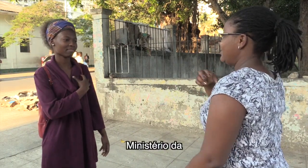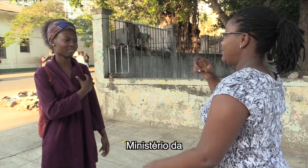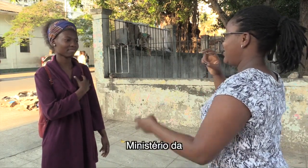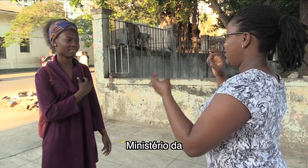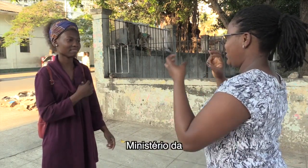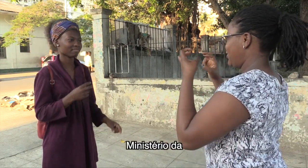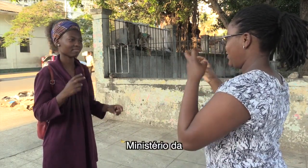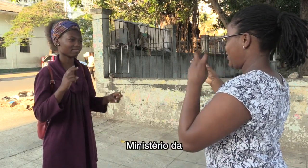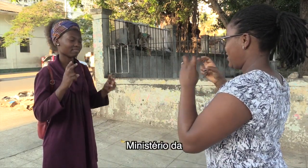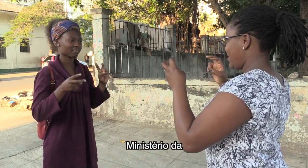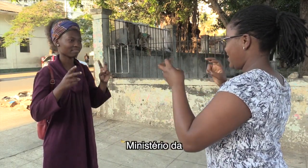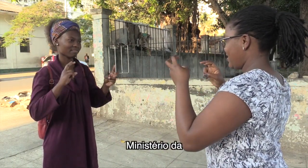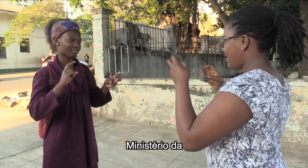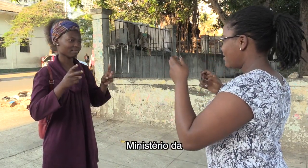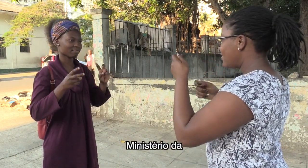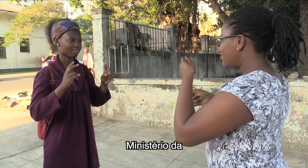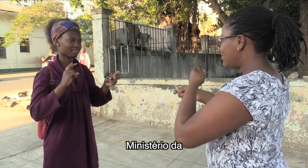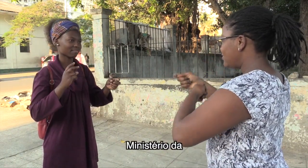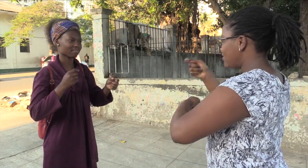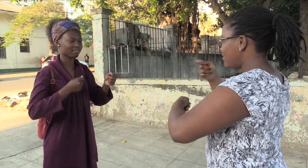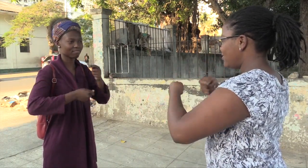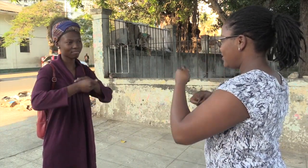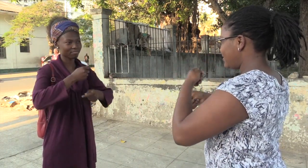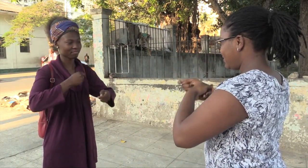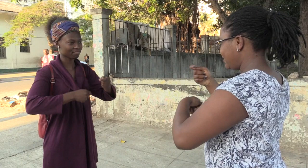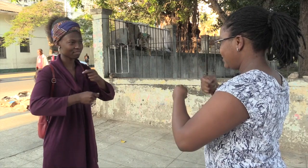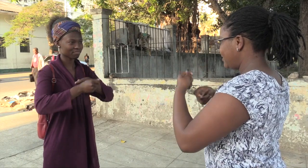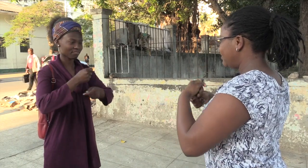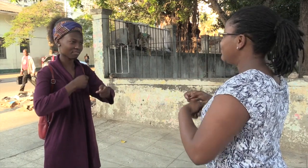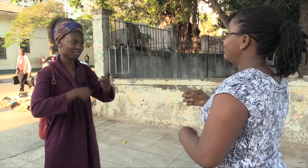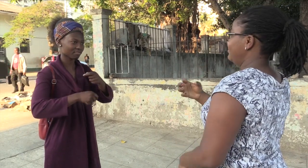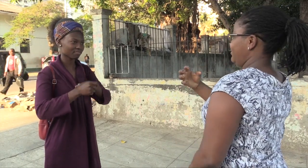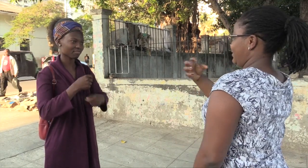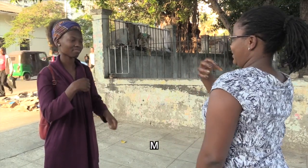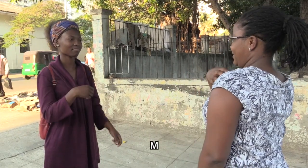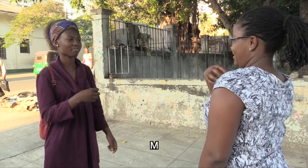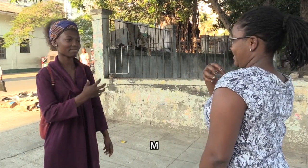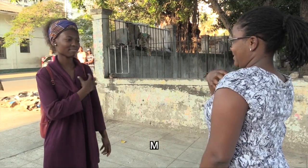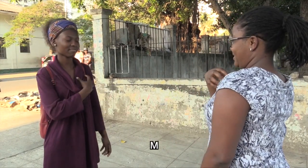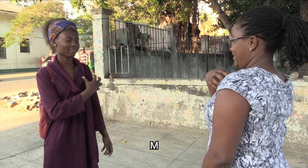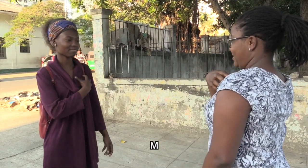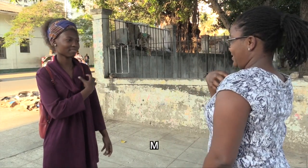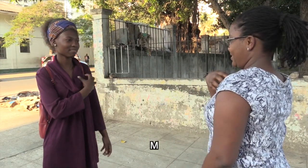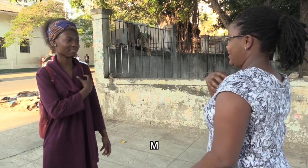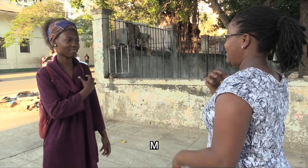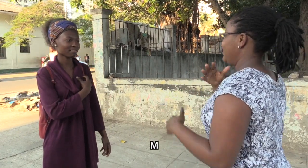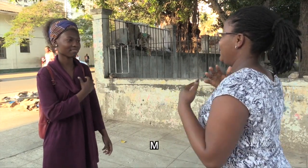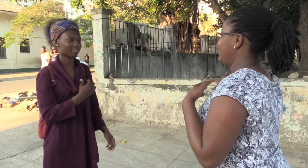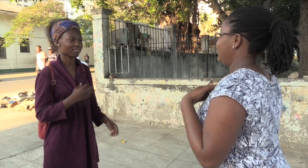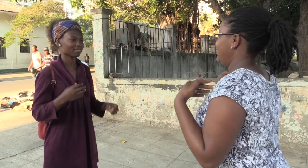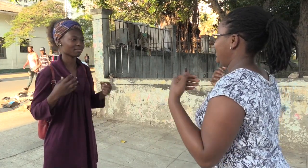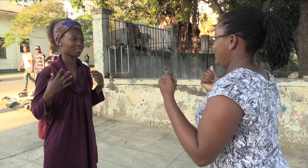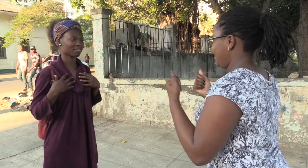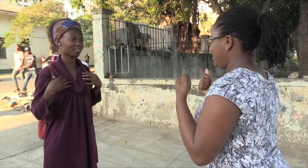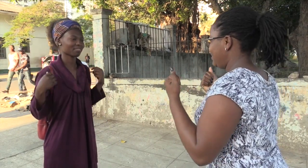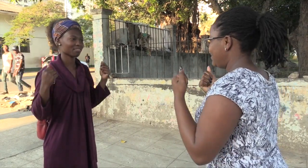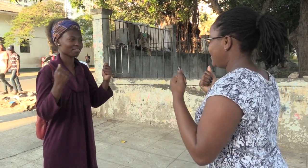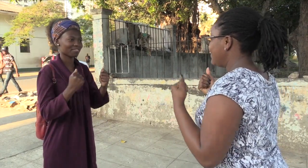ministério da indústria e comércio o ministério da saúde